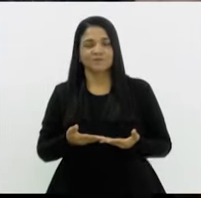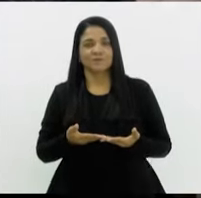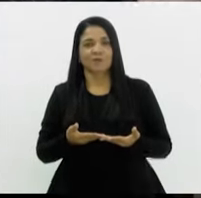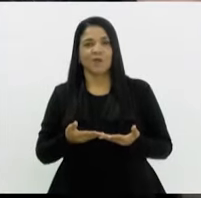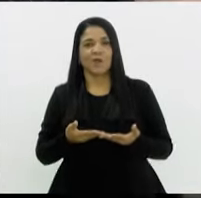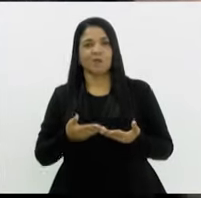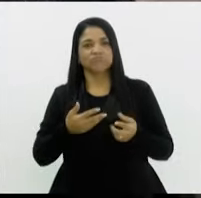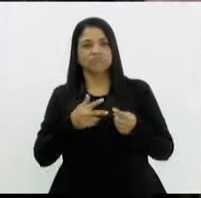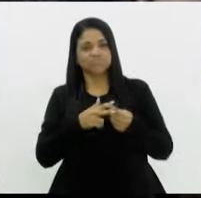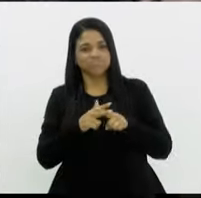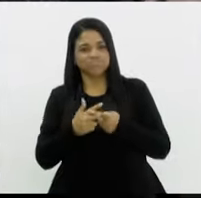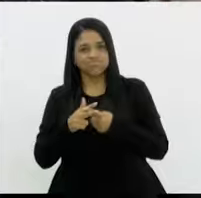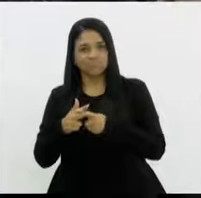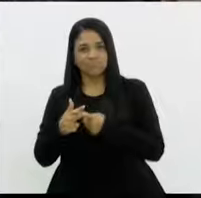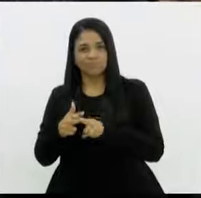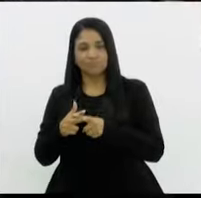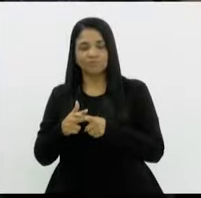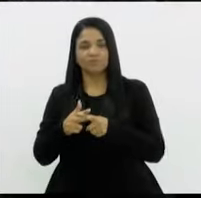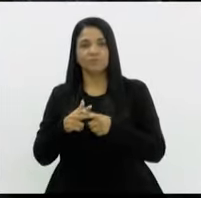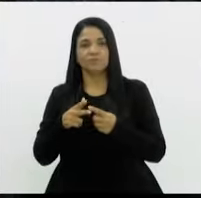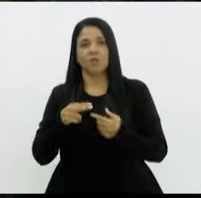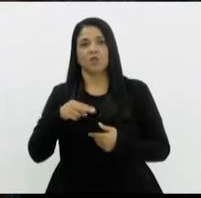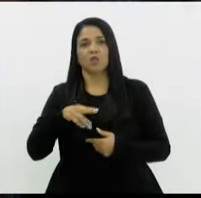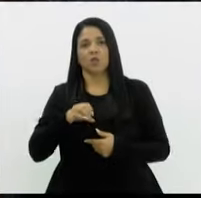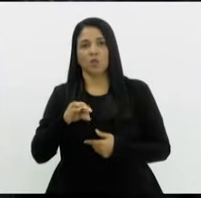ratificar a minha nota de repúdio